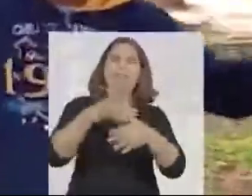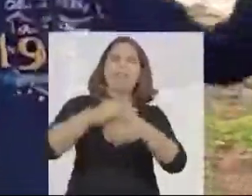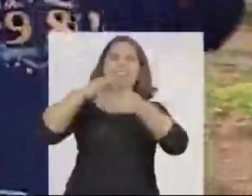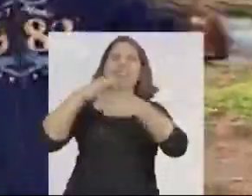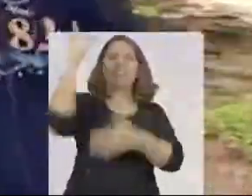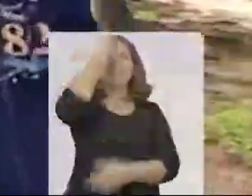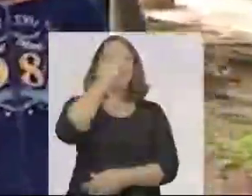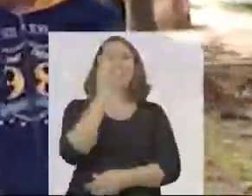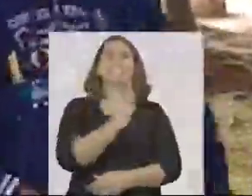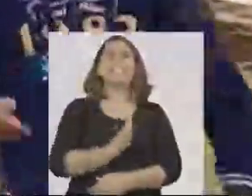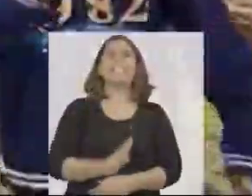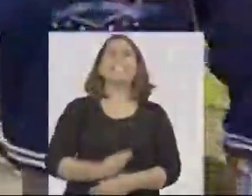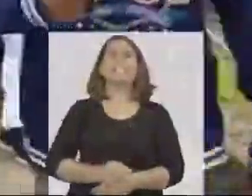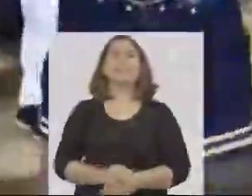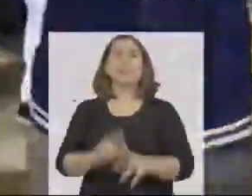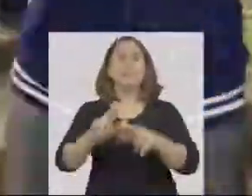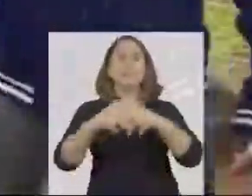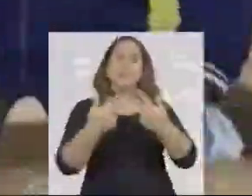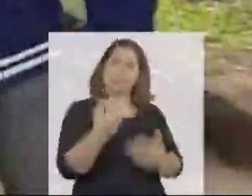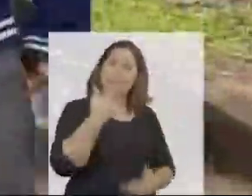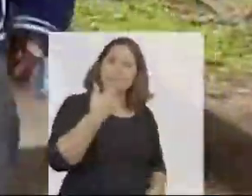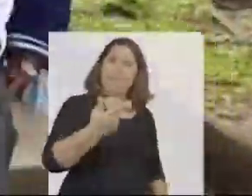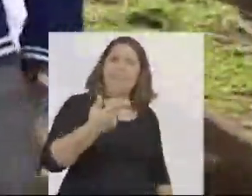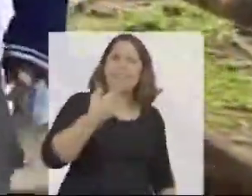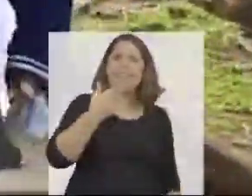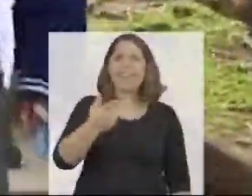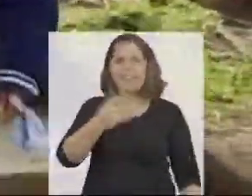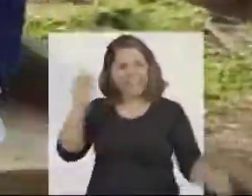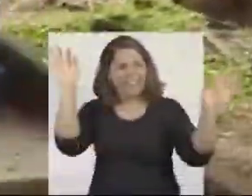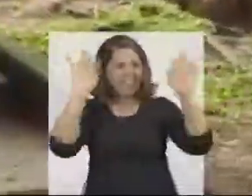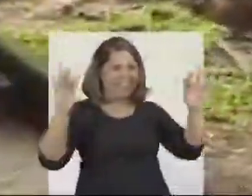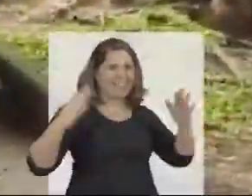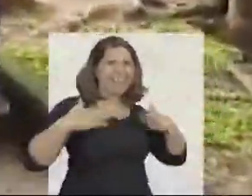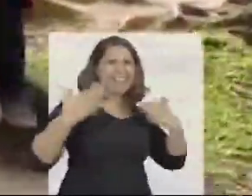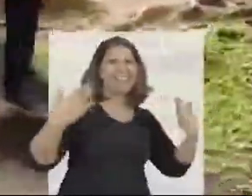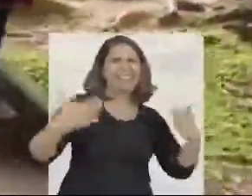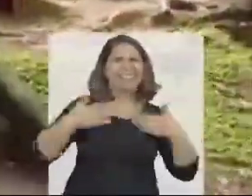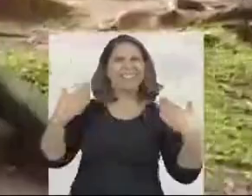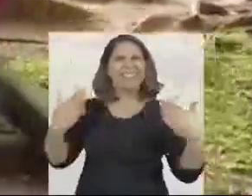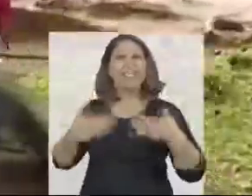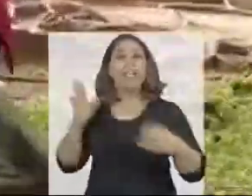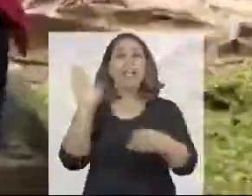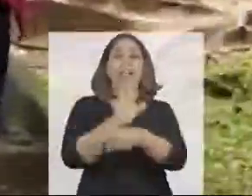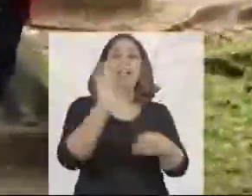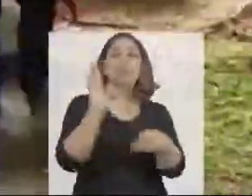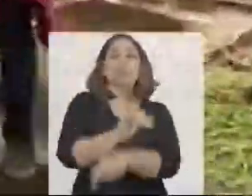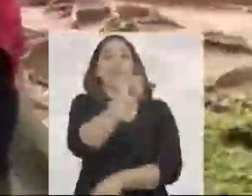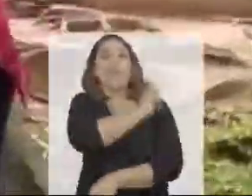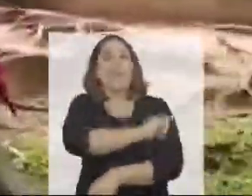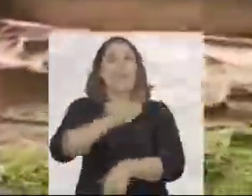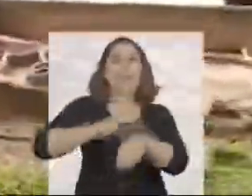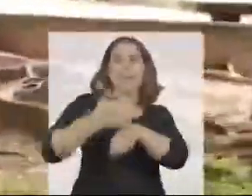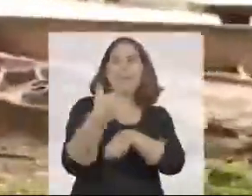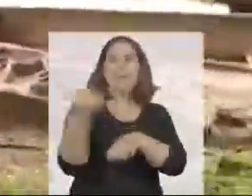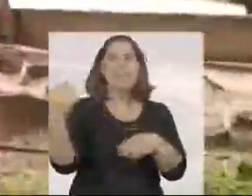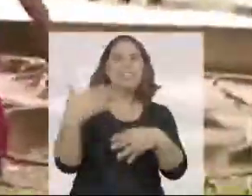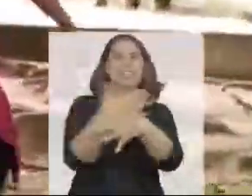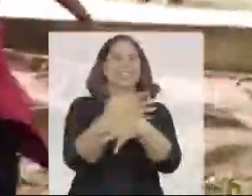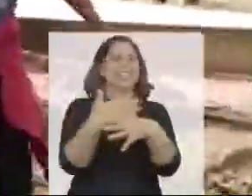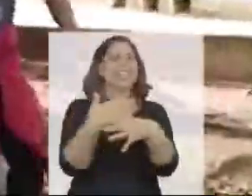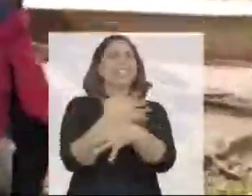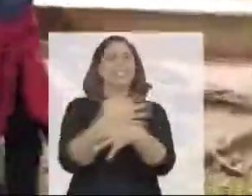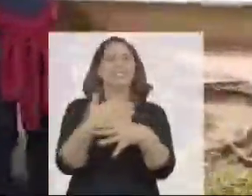foi destaque no Brasil. Por isso eu digo, com felicidade, ajudou em mais de